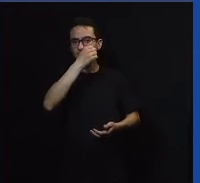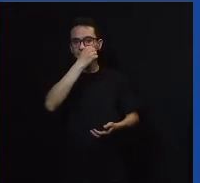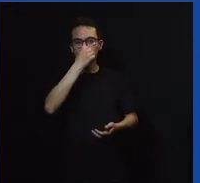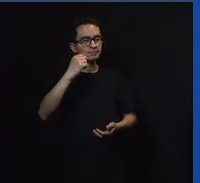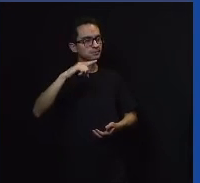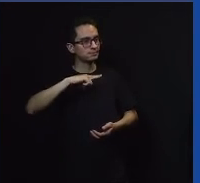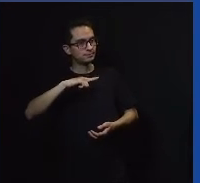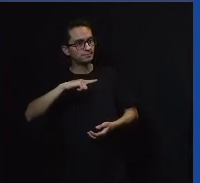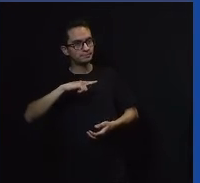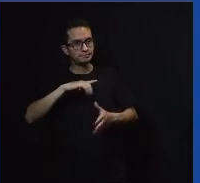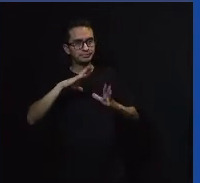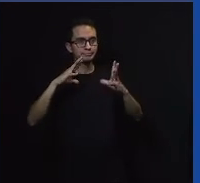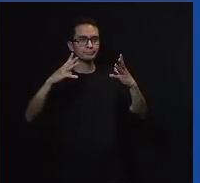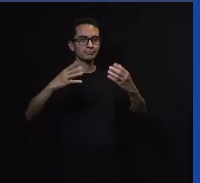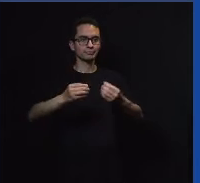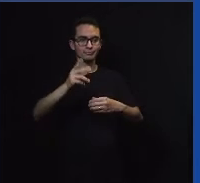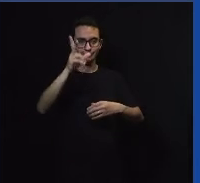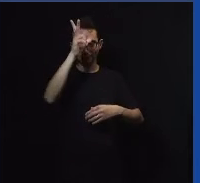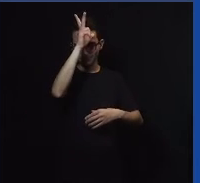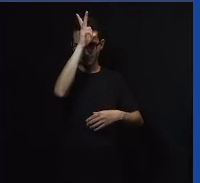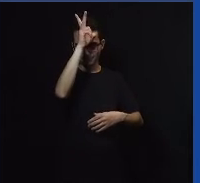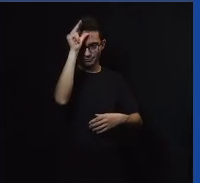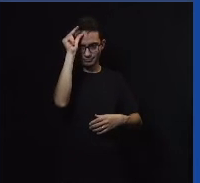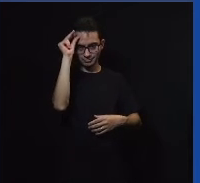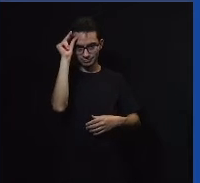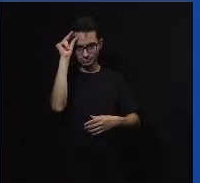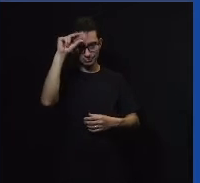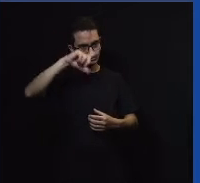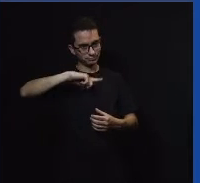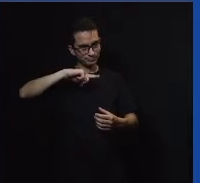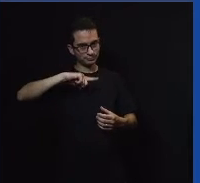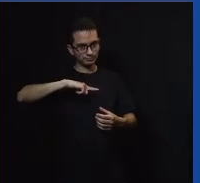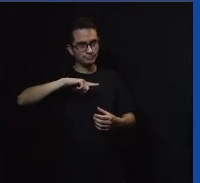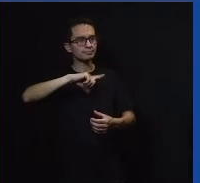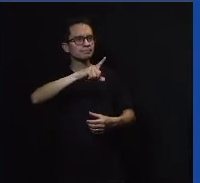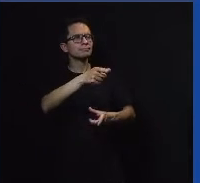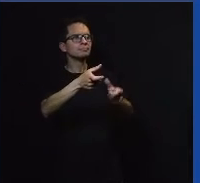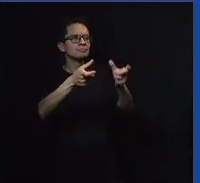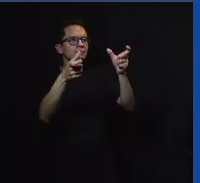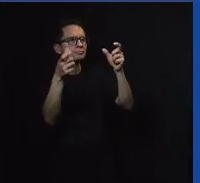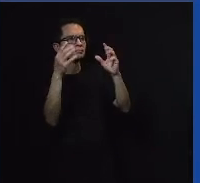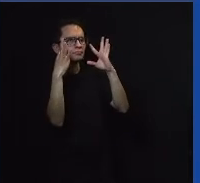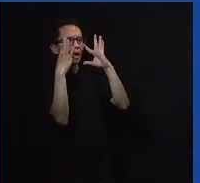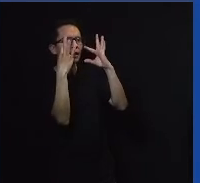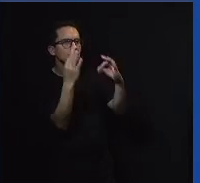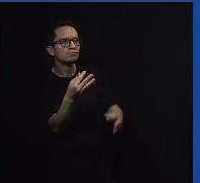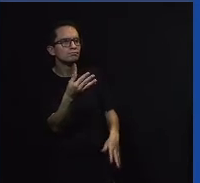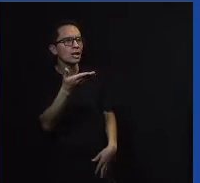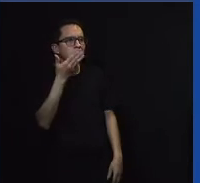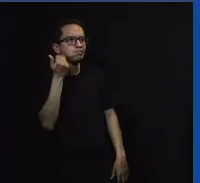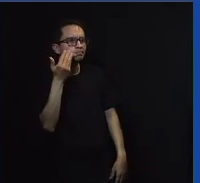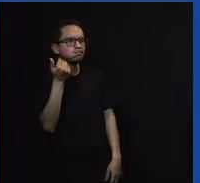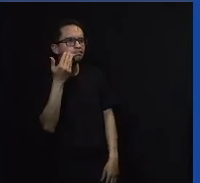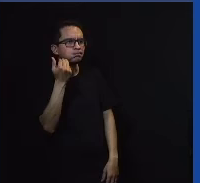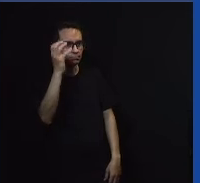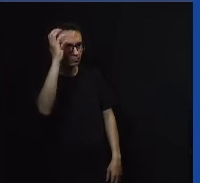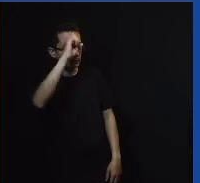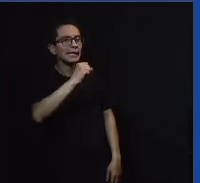nesses municípios. Então, eles ficam mais abertos para ouvir, para entender e aprender sobre isso também.